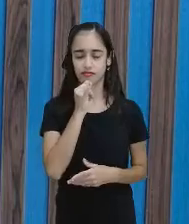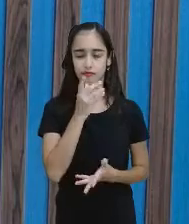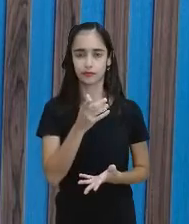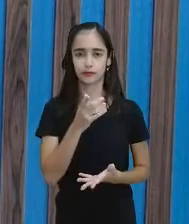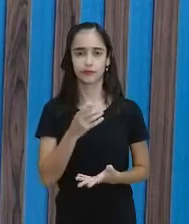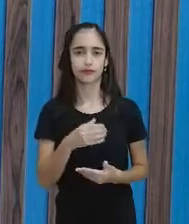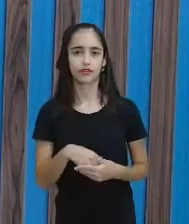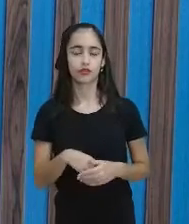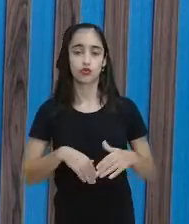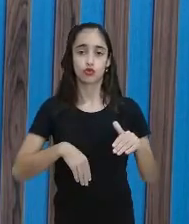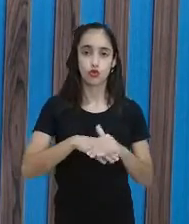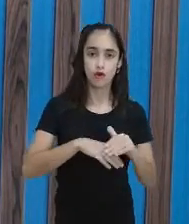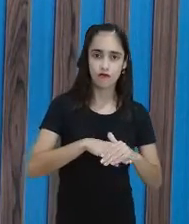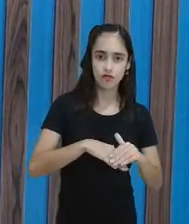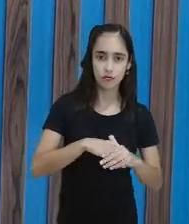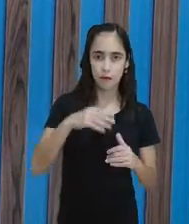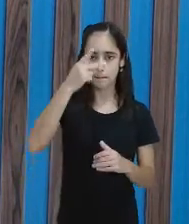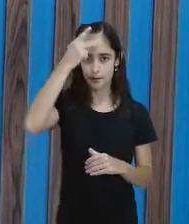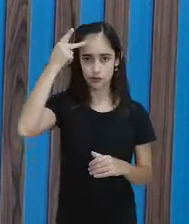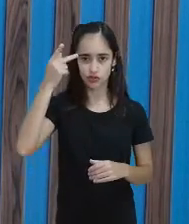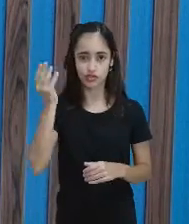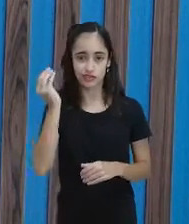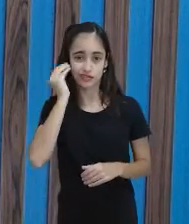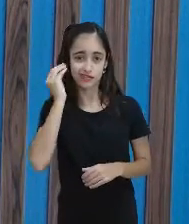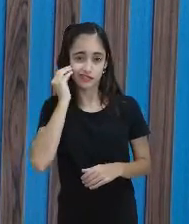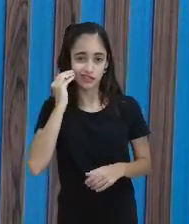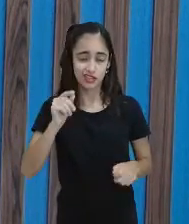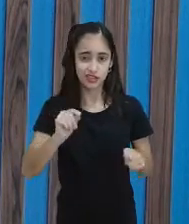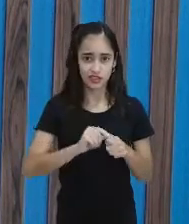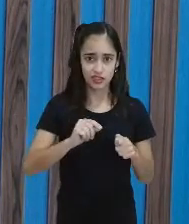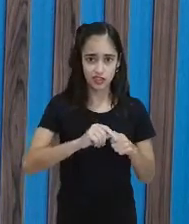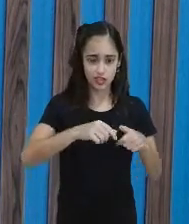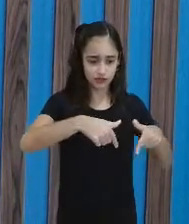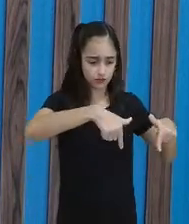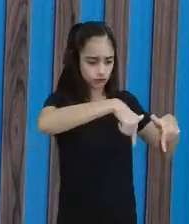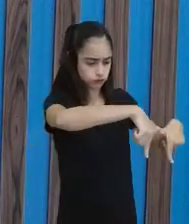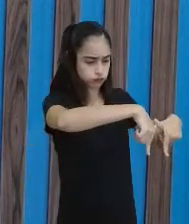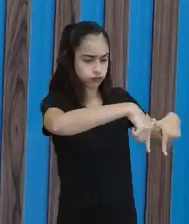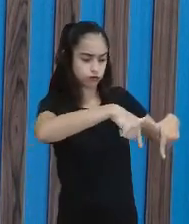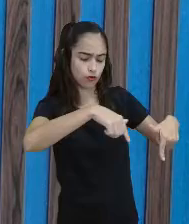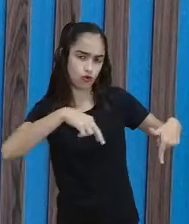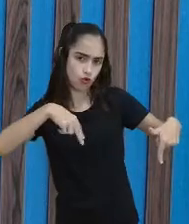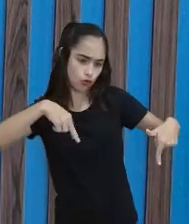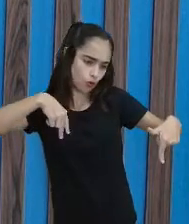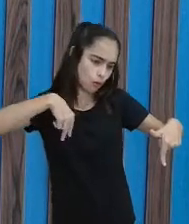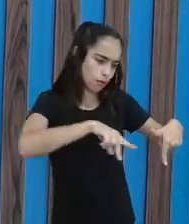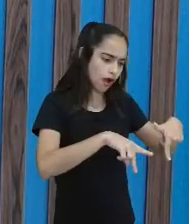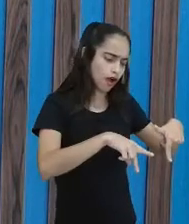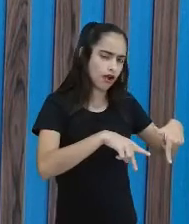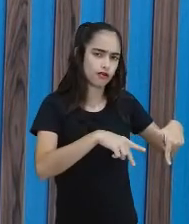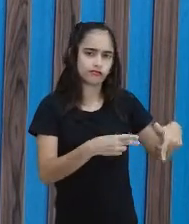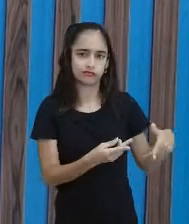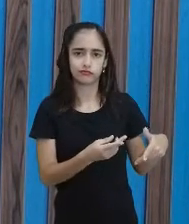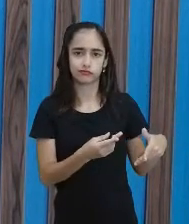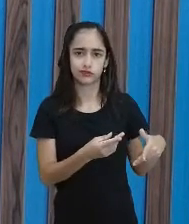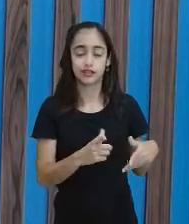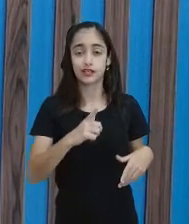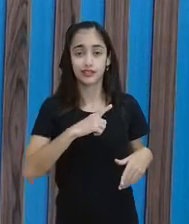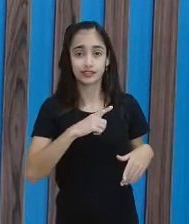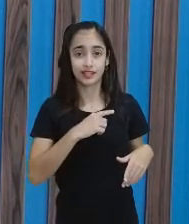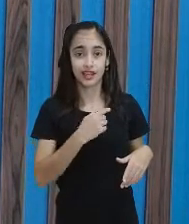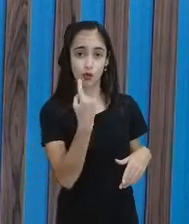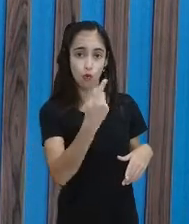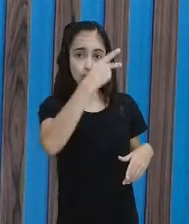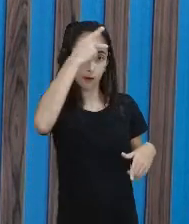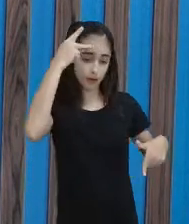lá tentar fazer o gol, né, a defesa fica lá tentando impedir. No vôlei, né, nos esportes